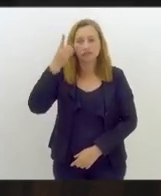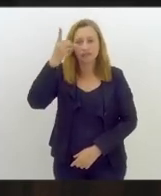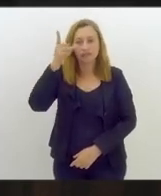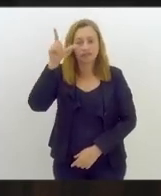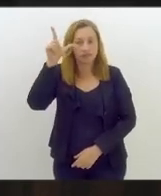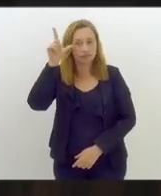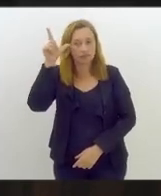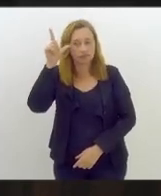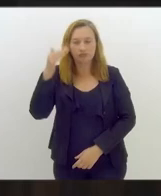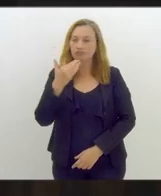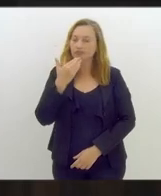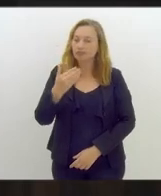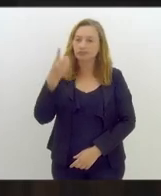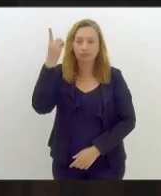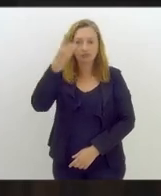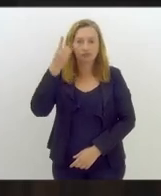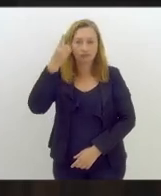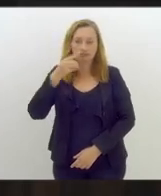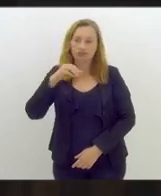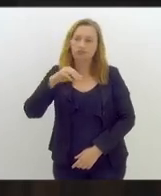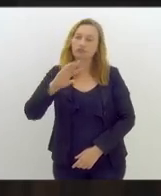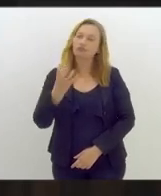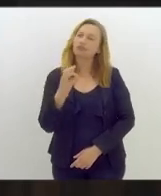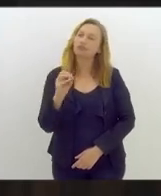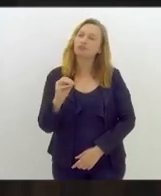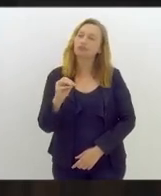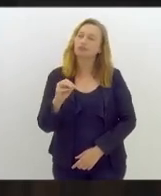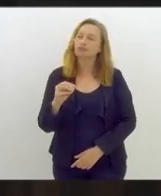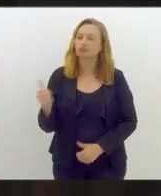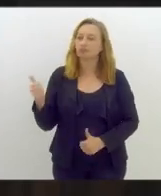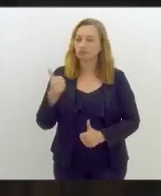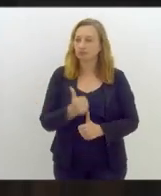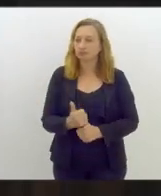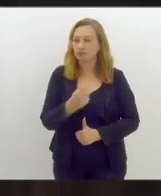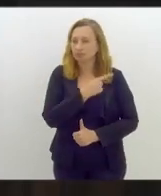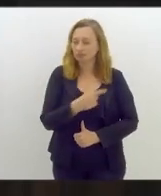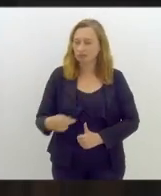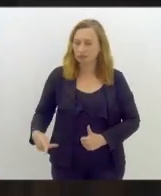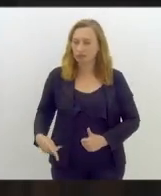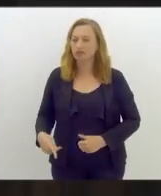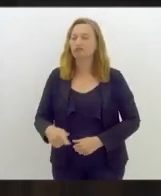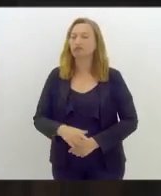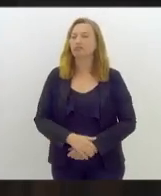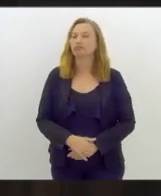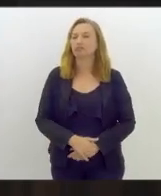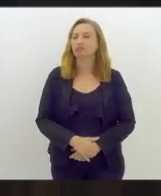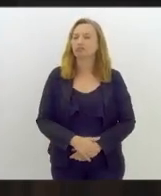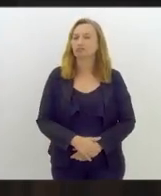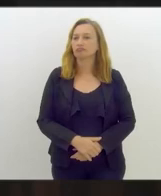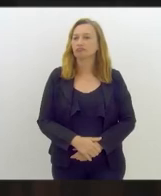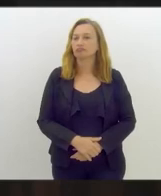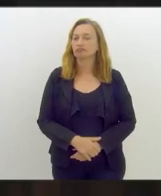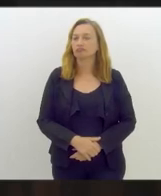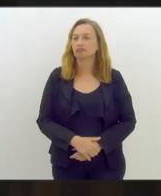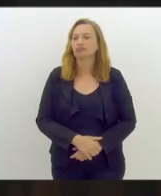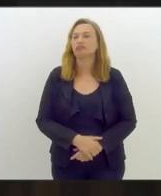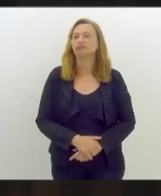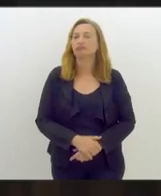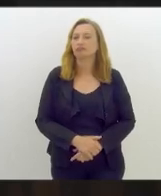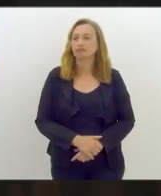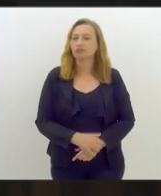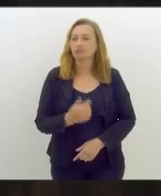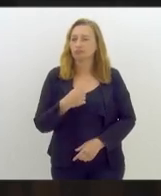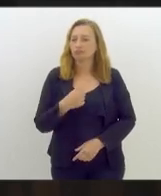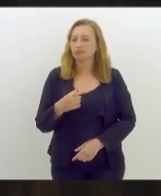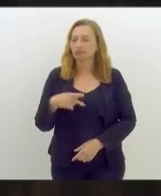Lucinha, pedindo ao deputado Chico Machado para presidir aqui o expediente final, que eu